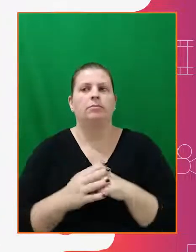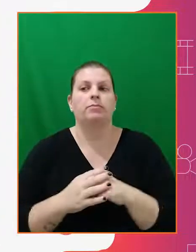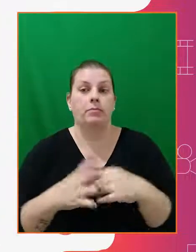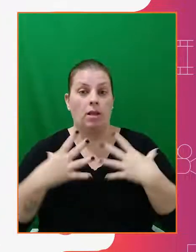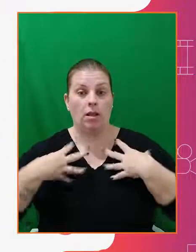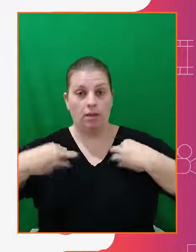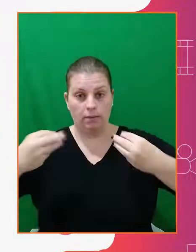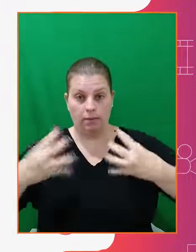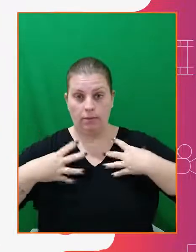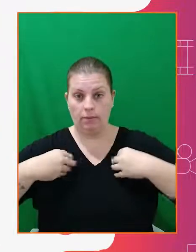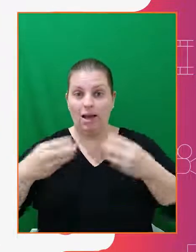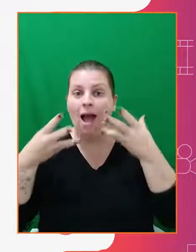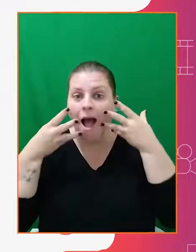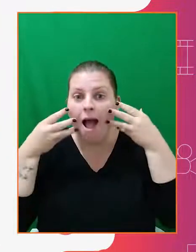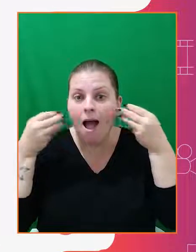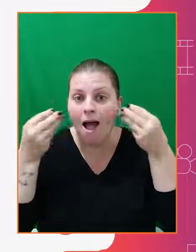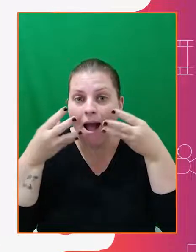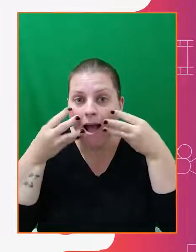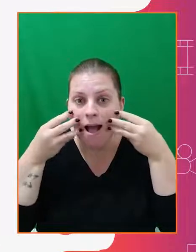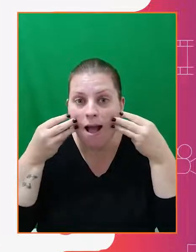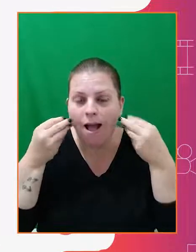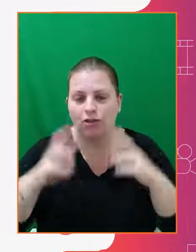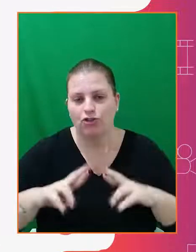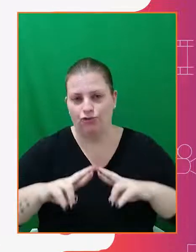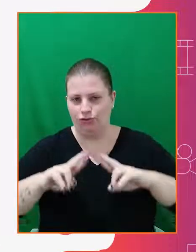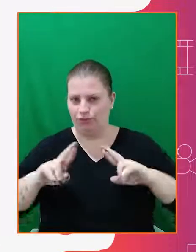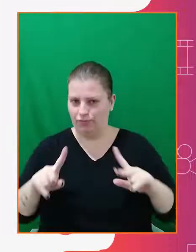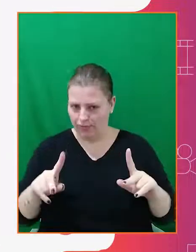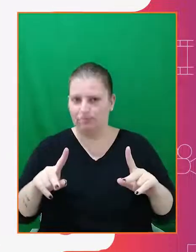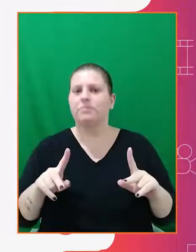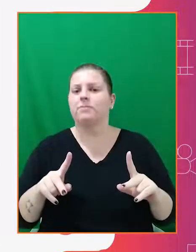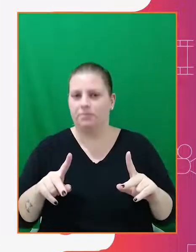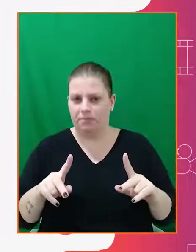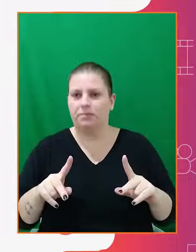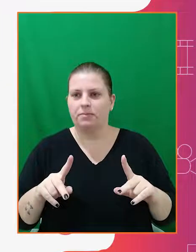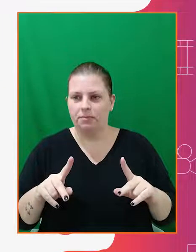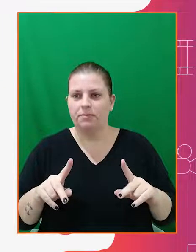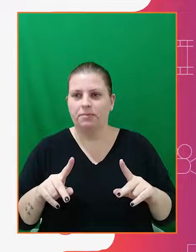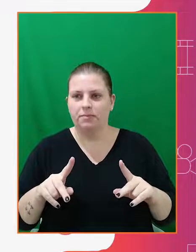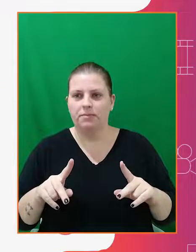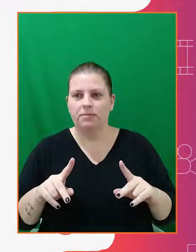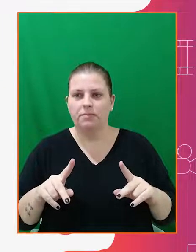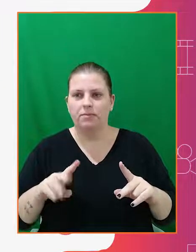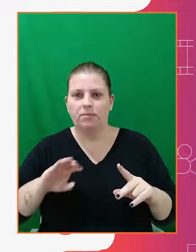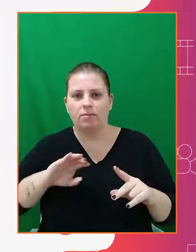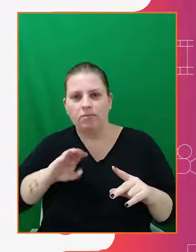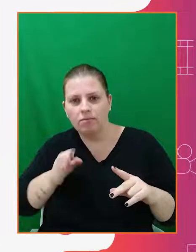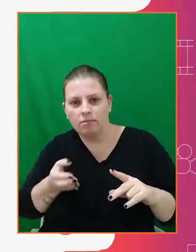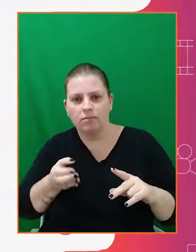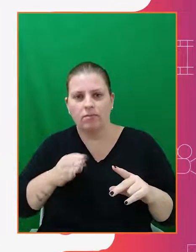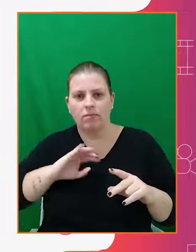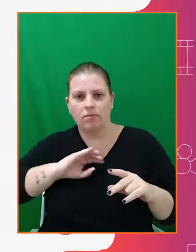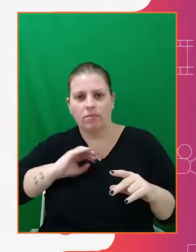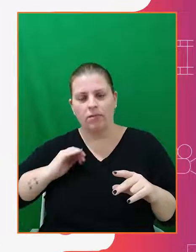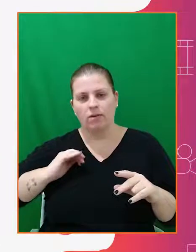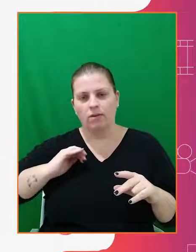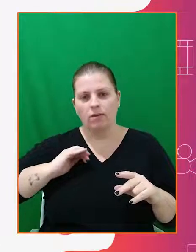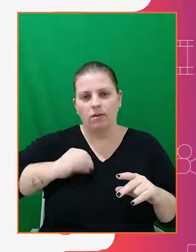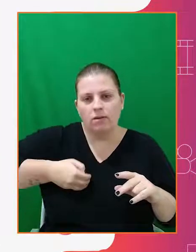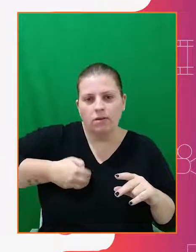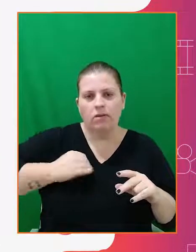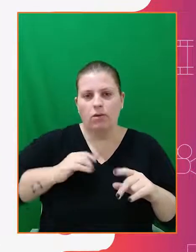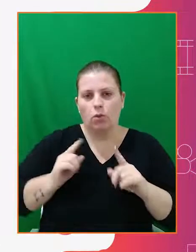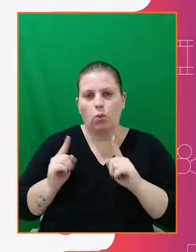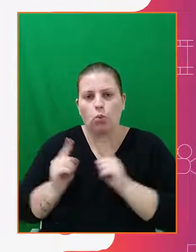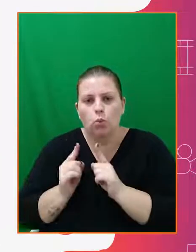gato já foi retratada de forma diferente. Repare que os traços são curvados e curtos,